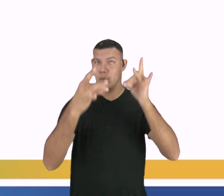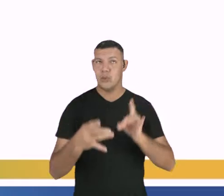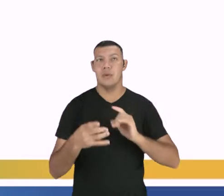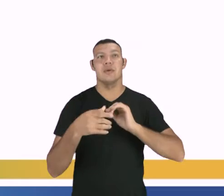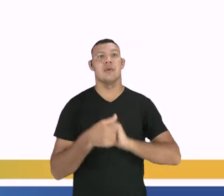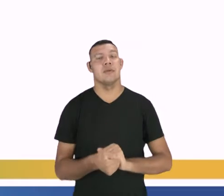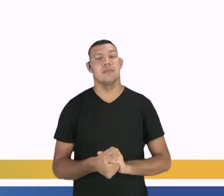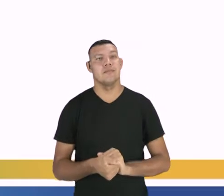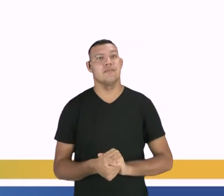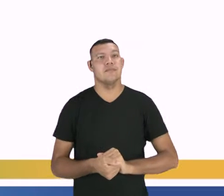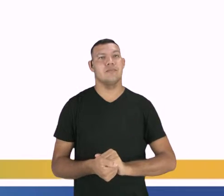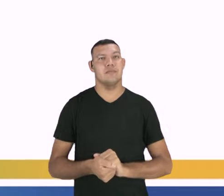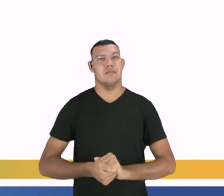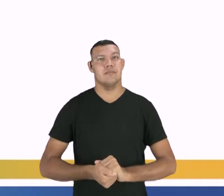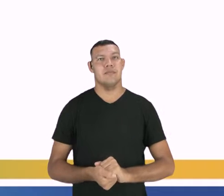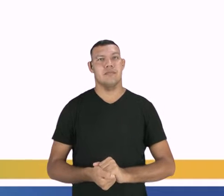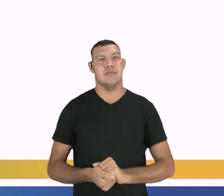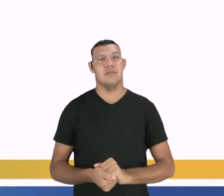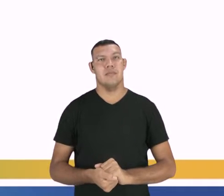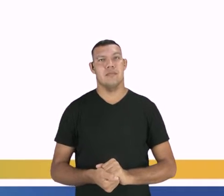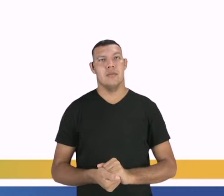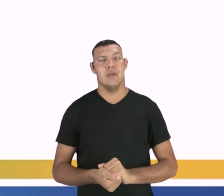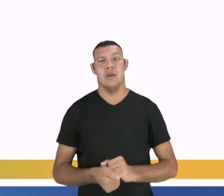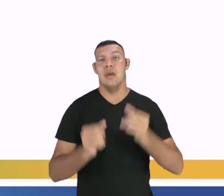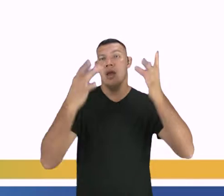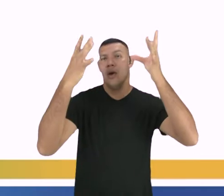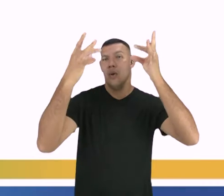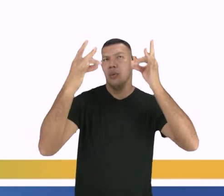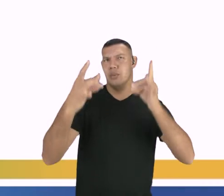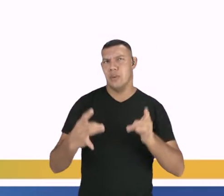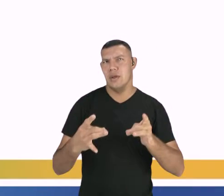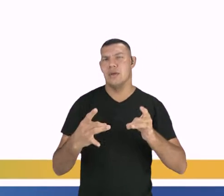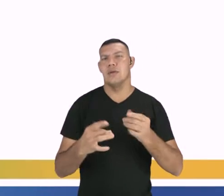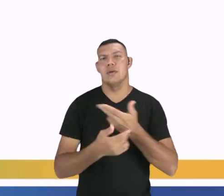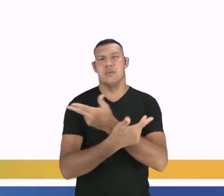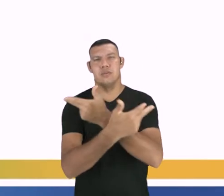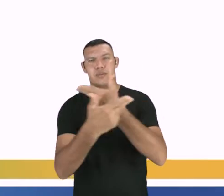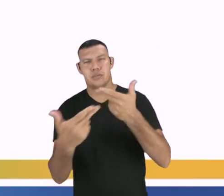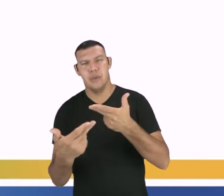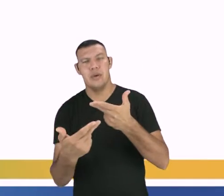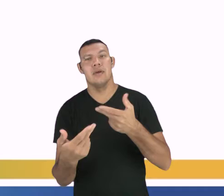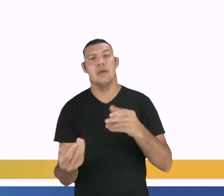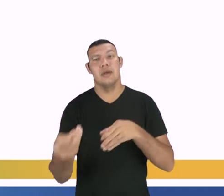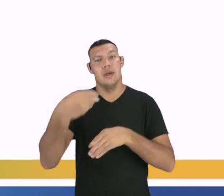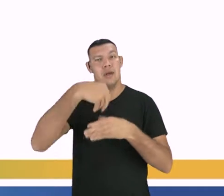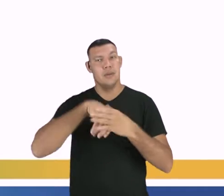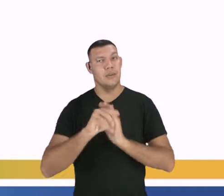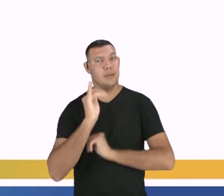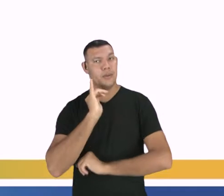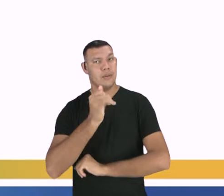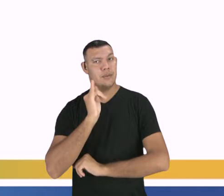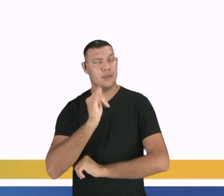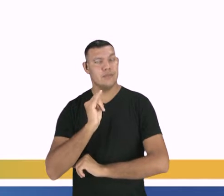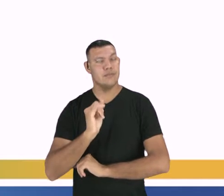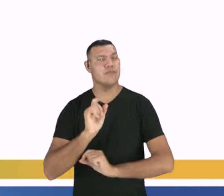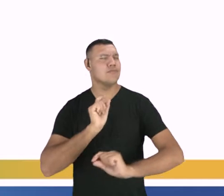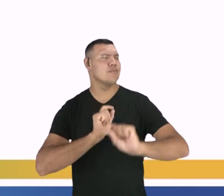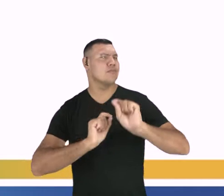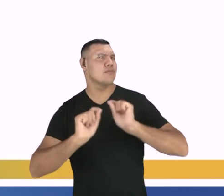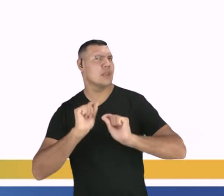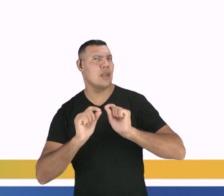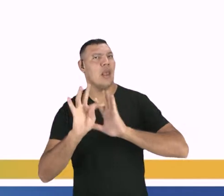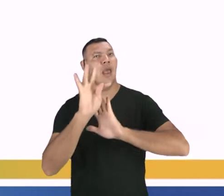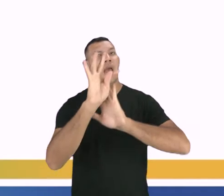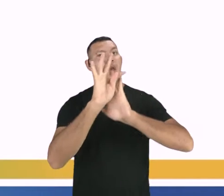crônica descritiva é tipificada pela descrição dos elementos na narrativa, ou seja, é um texto